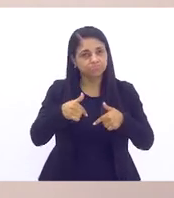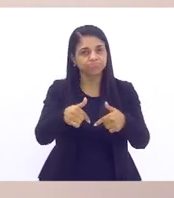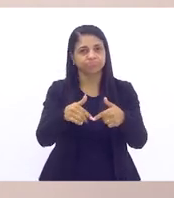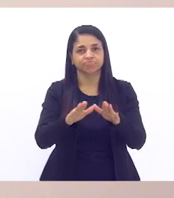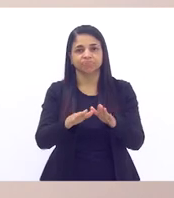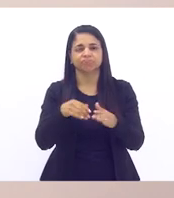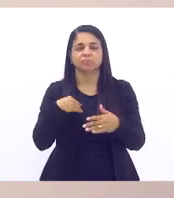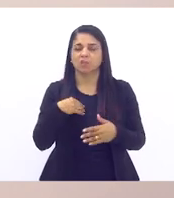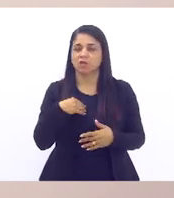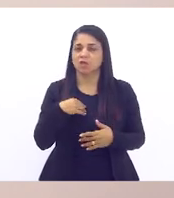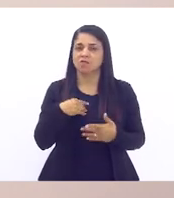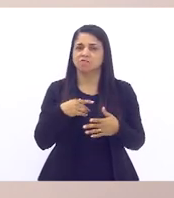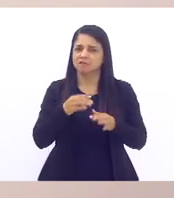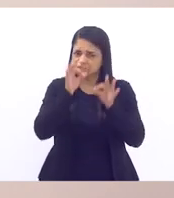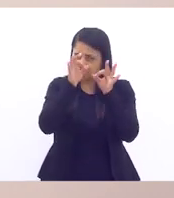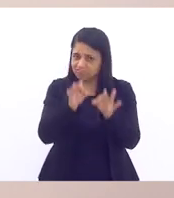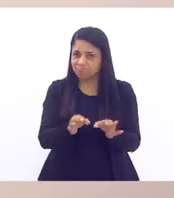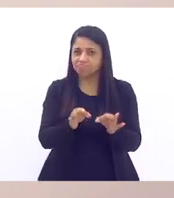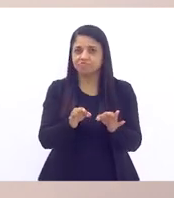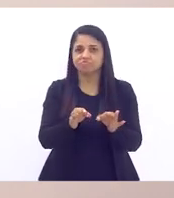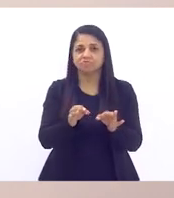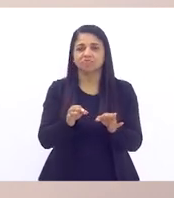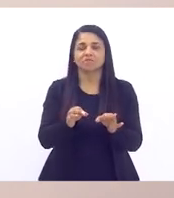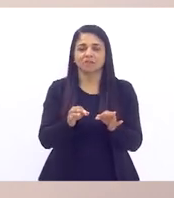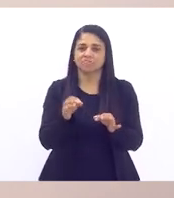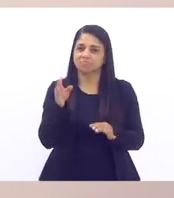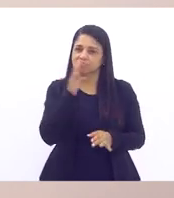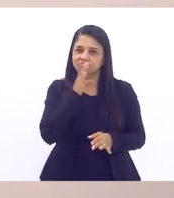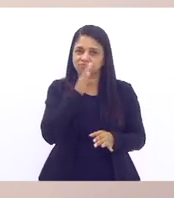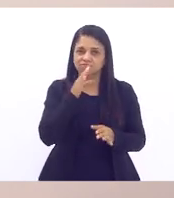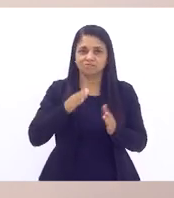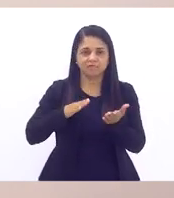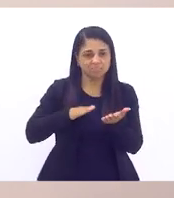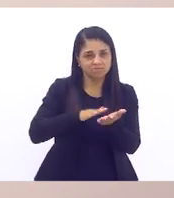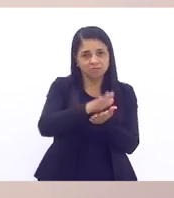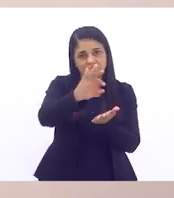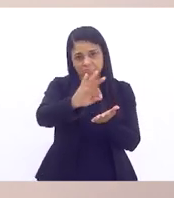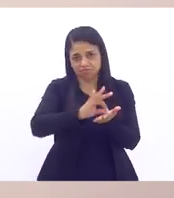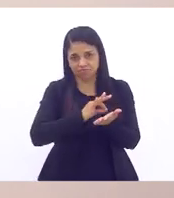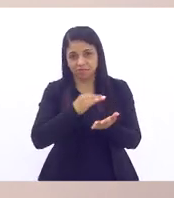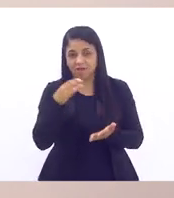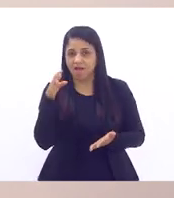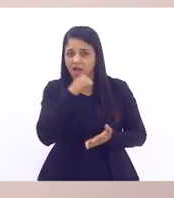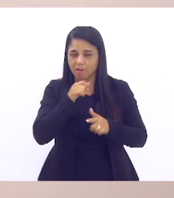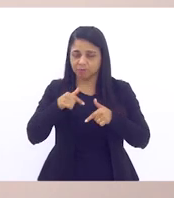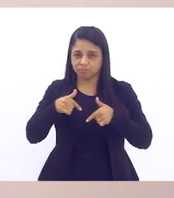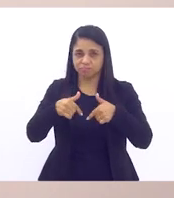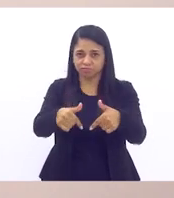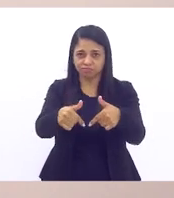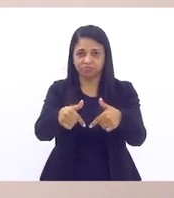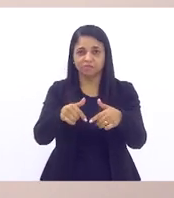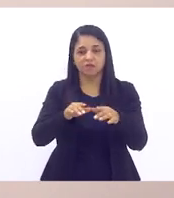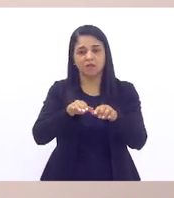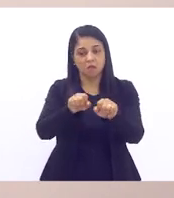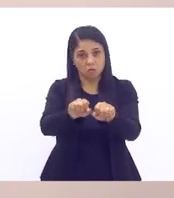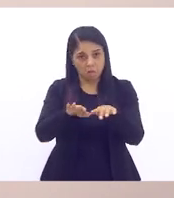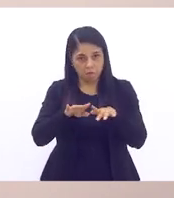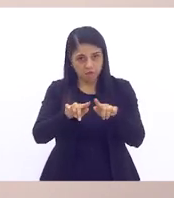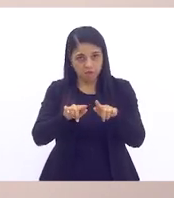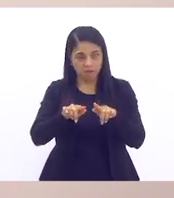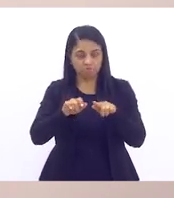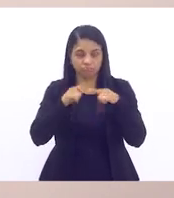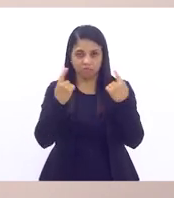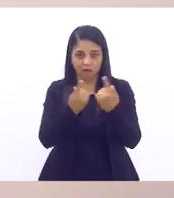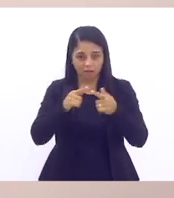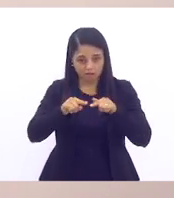uma celeridade emergencial para conseguir sancionar e colocar isso em prática logo após o plenário a gente tem